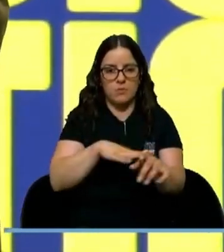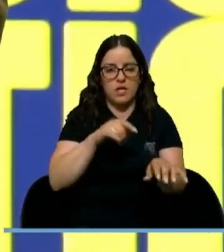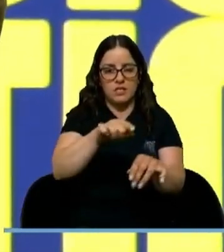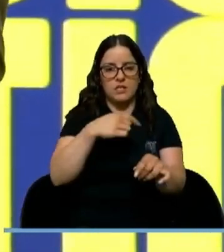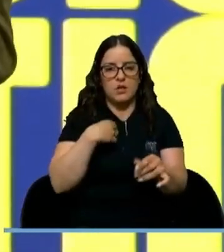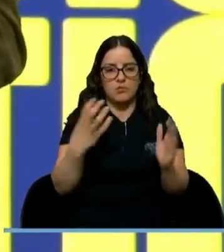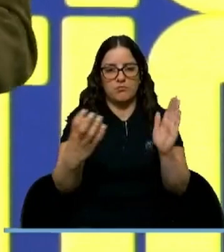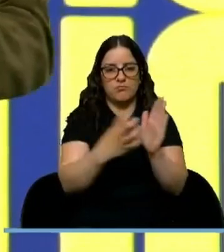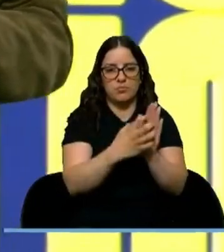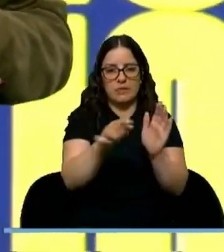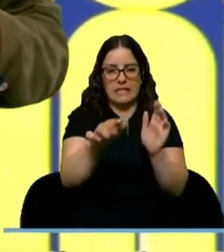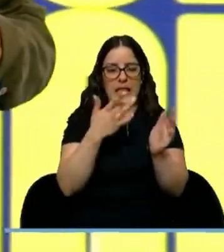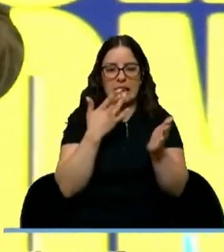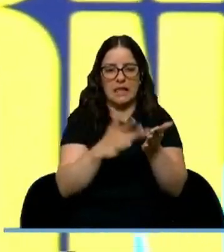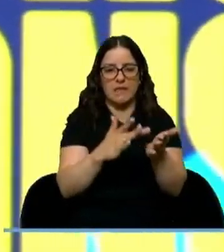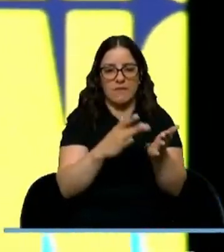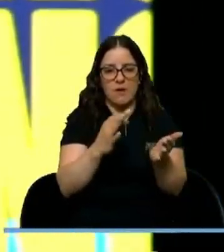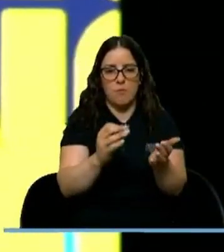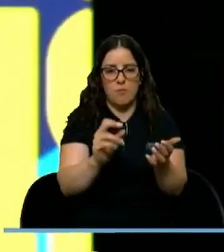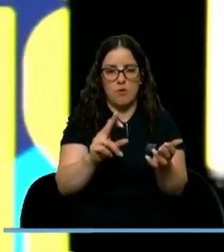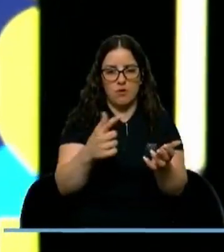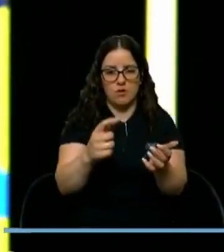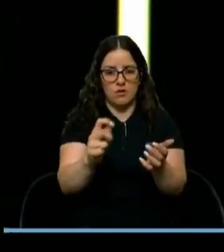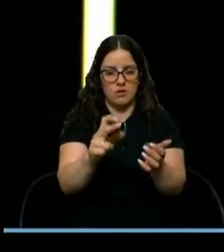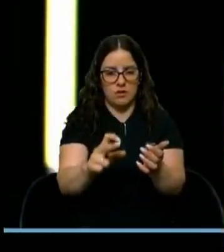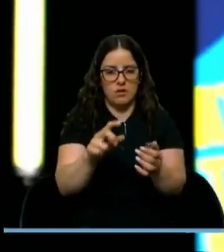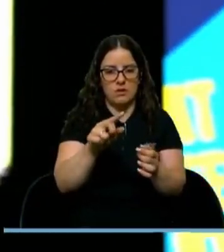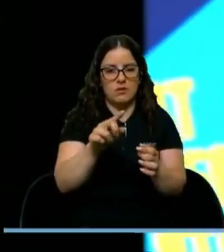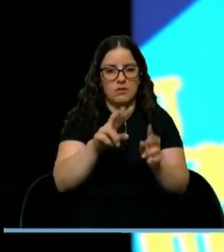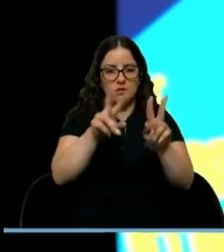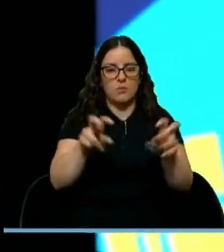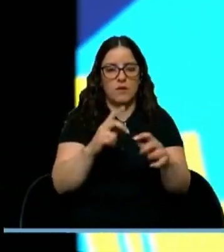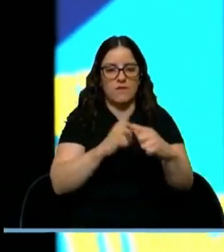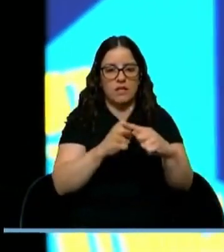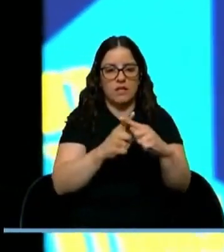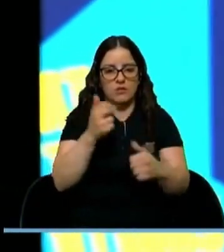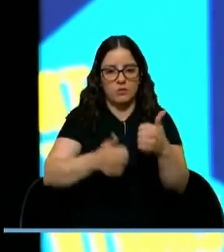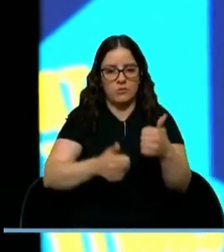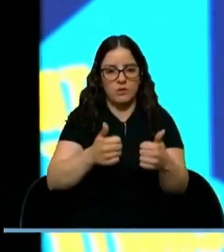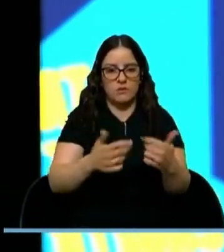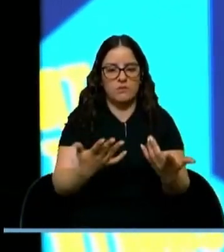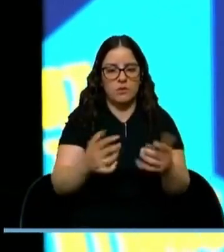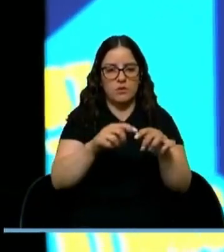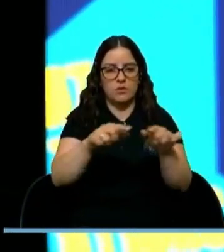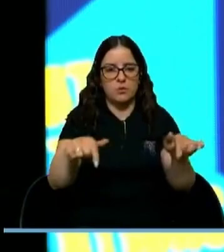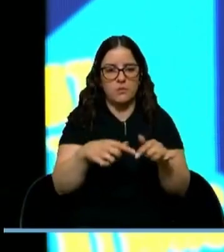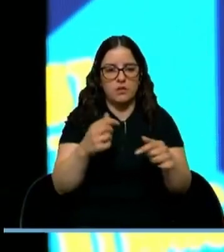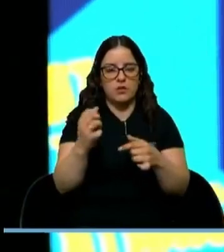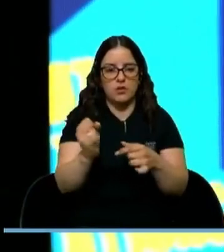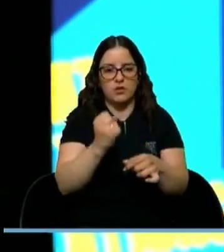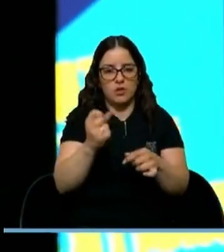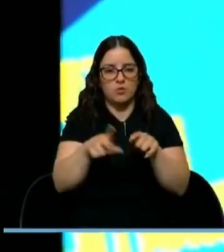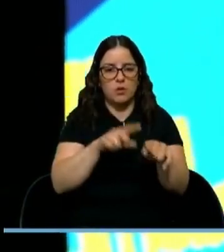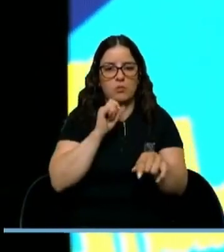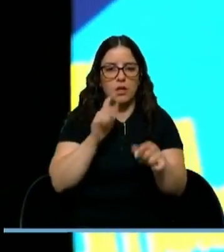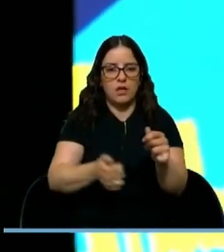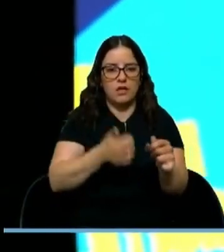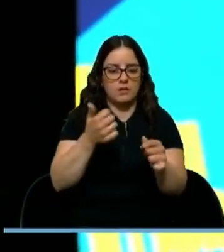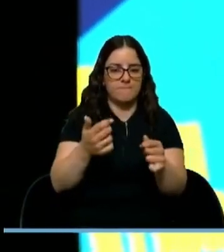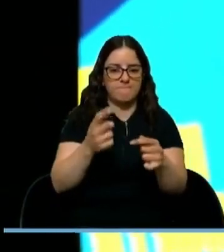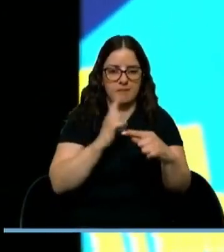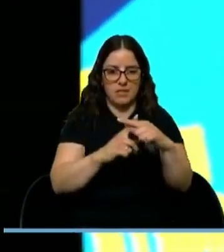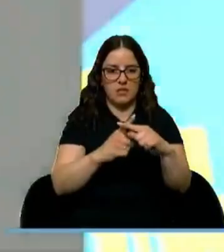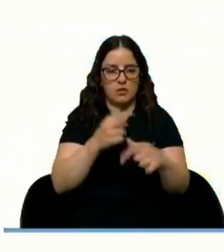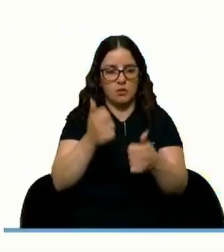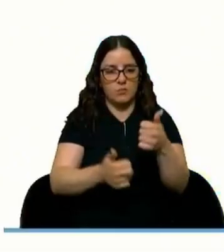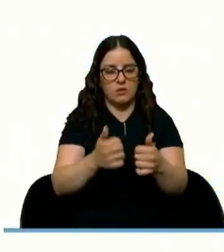o livro do Porter, que eu li já há uns anos, sobre a vantagem competitiva. O espaço geopolítico pode ganhar a sua vantagem competitiva